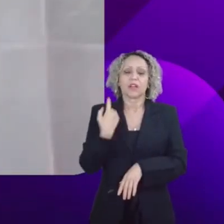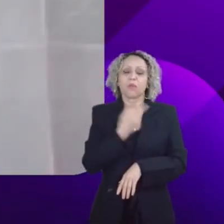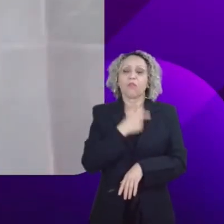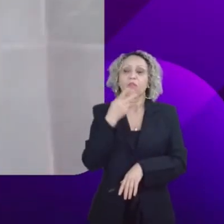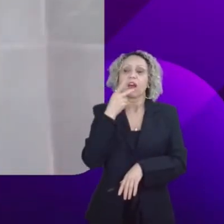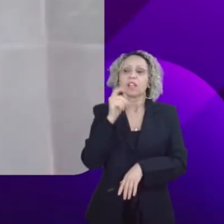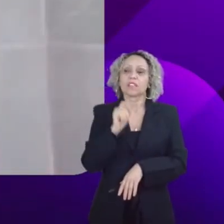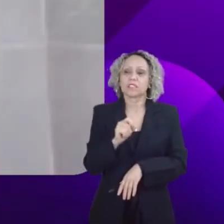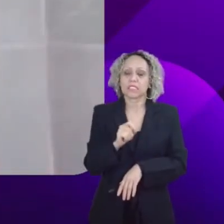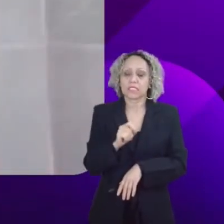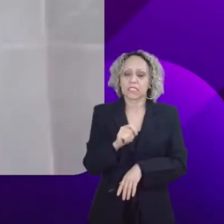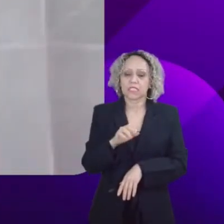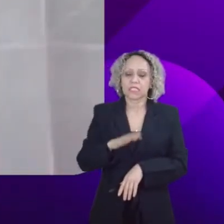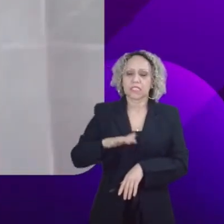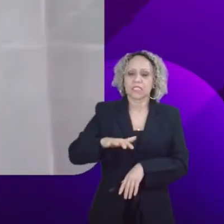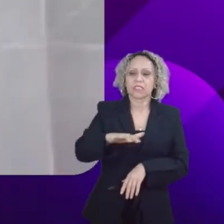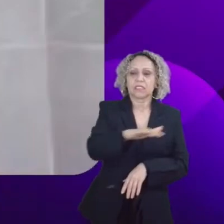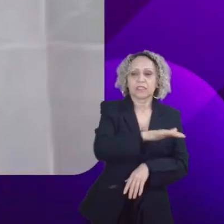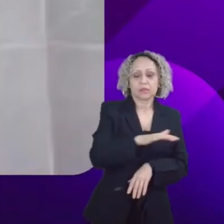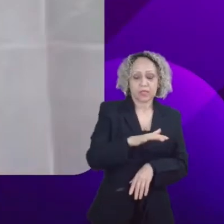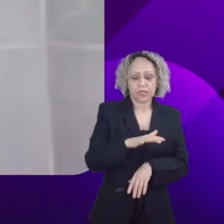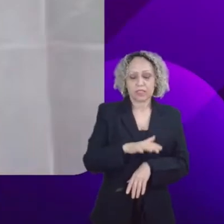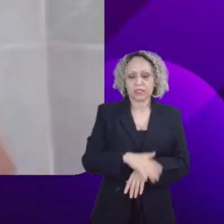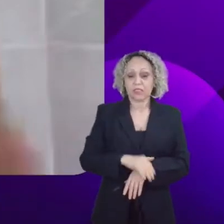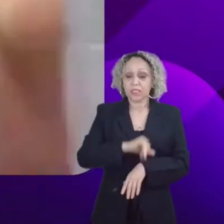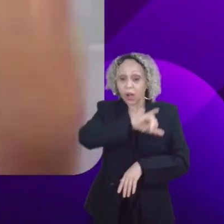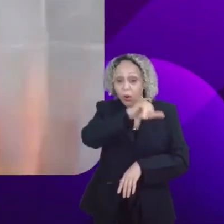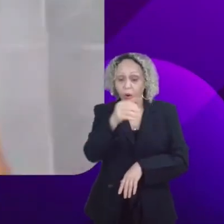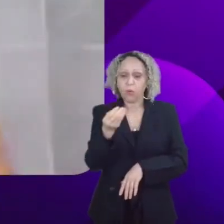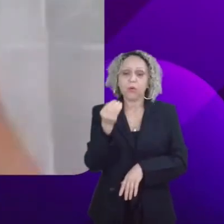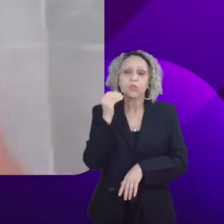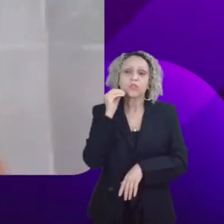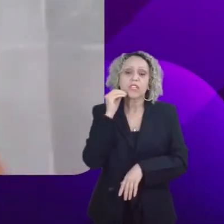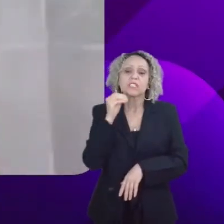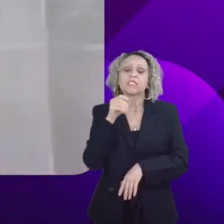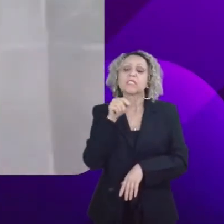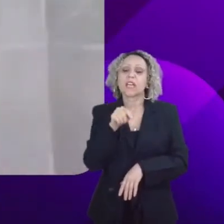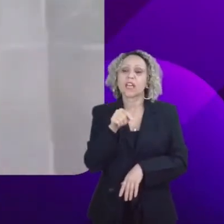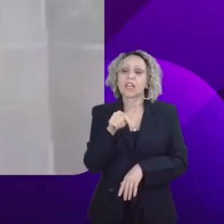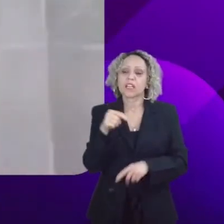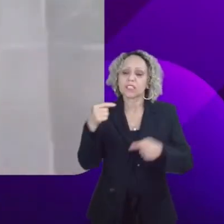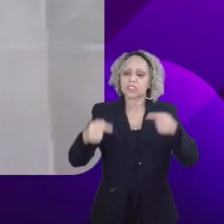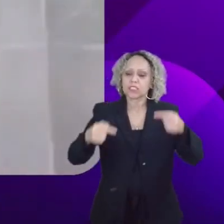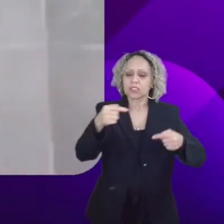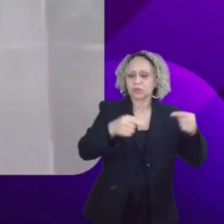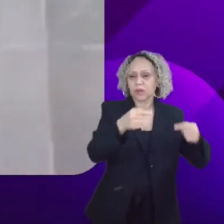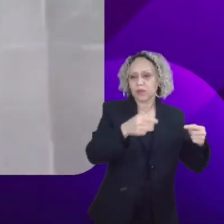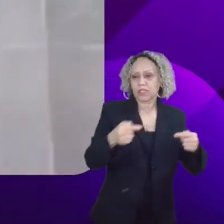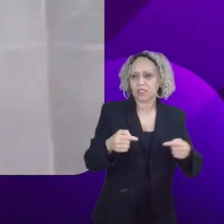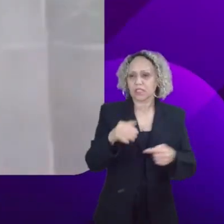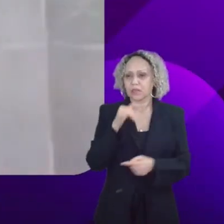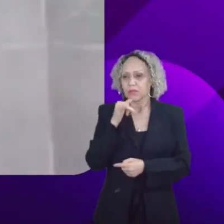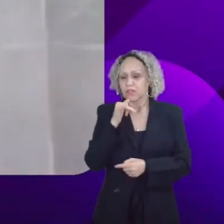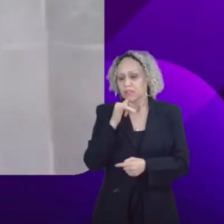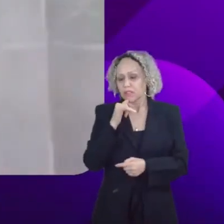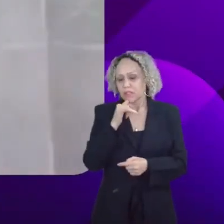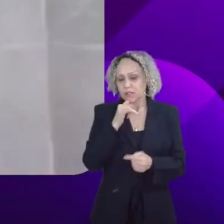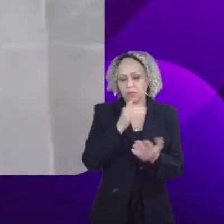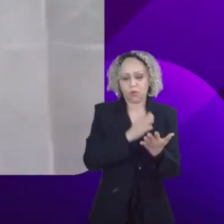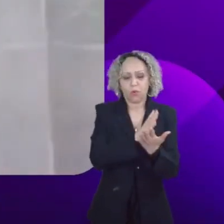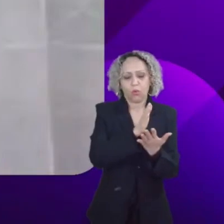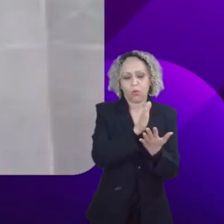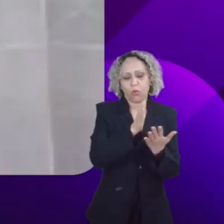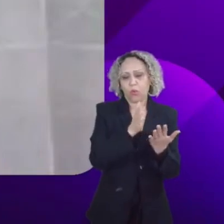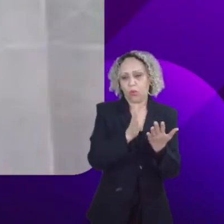falando de espaços que dão a oportunidade de debater os cadernos de texto, os eixos políticos que vão